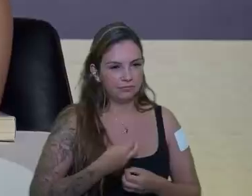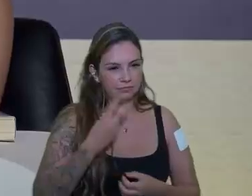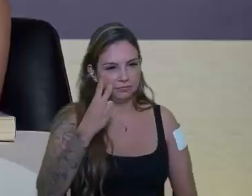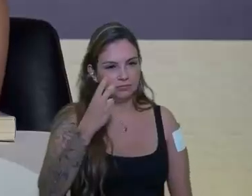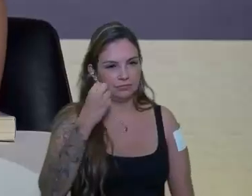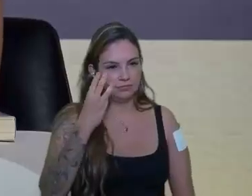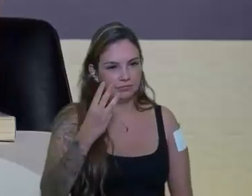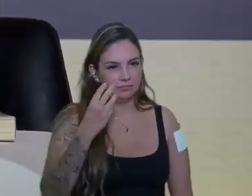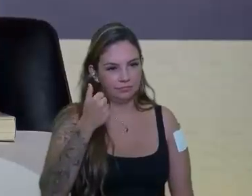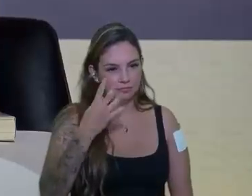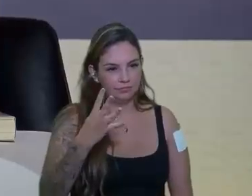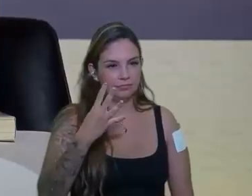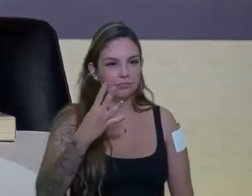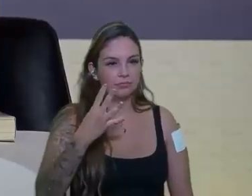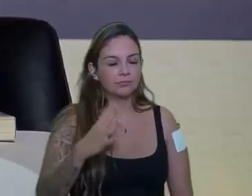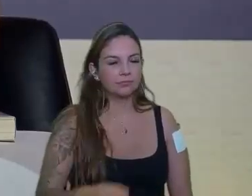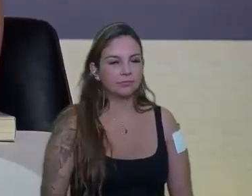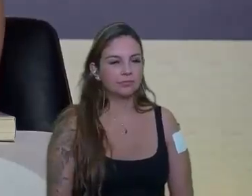2, 3, 14 vezes.